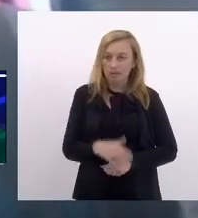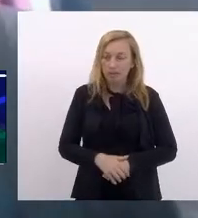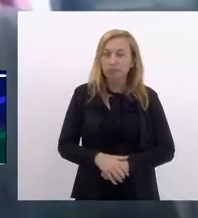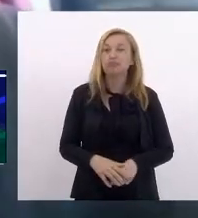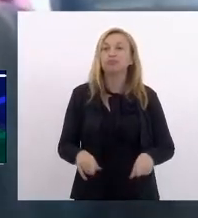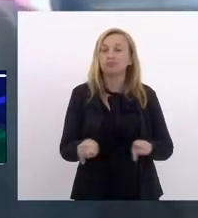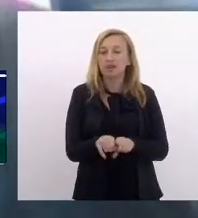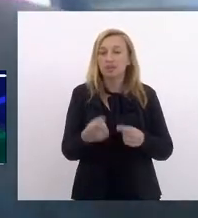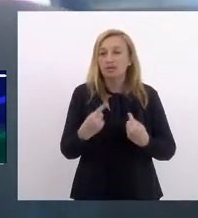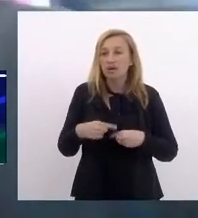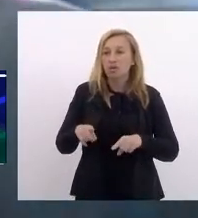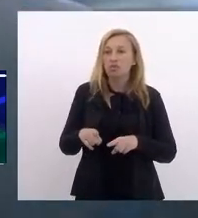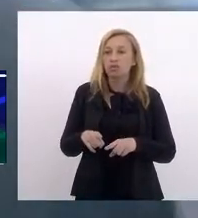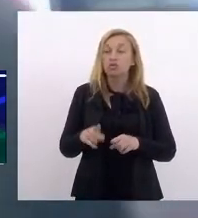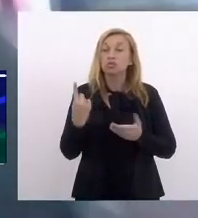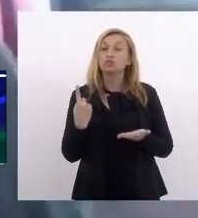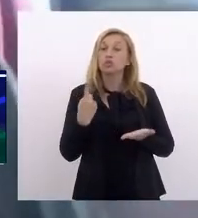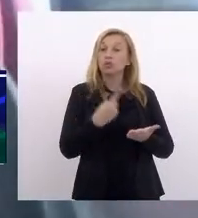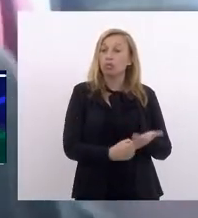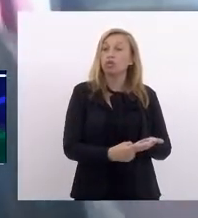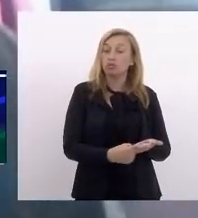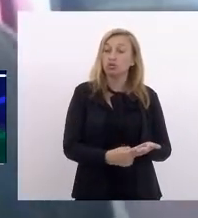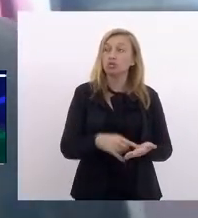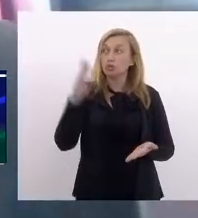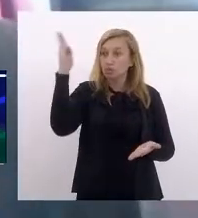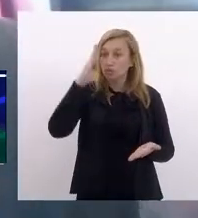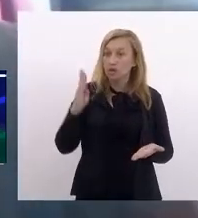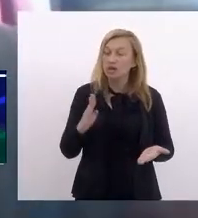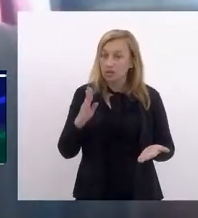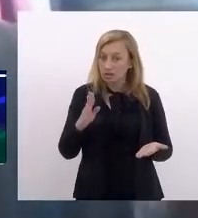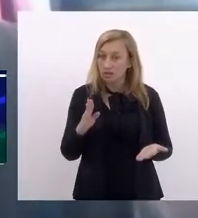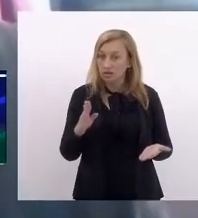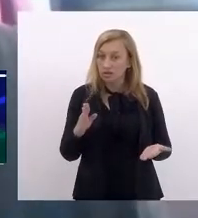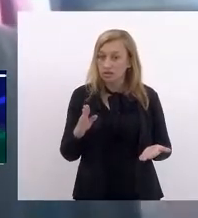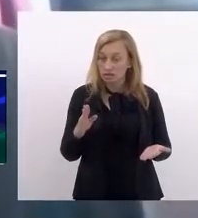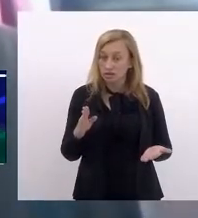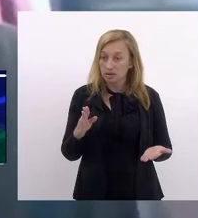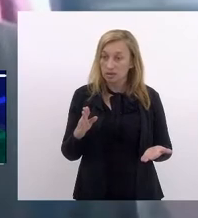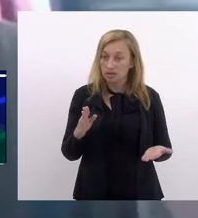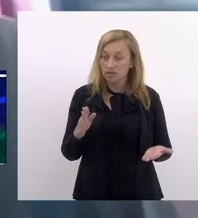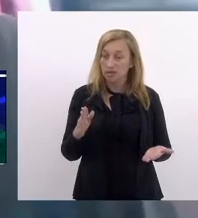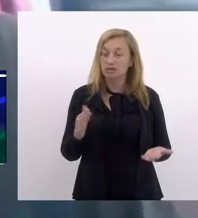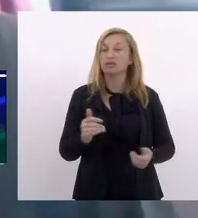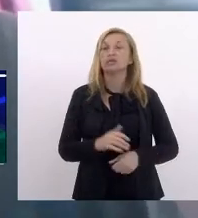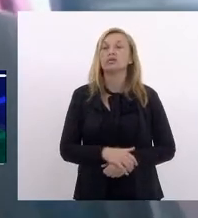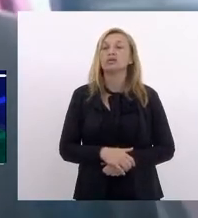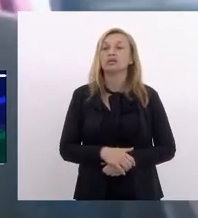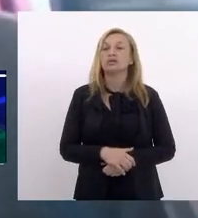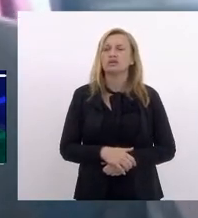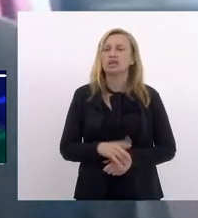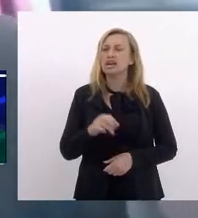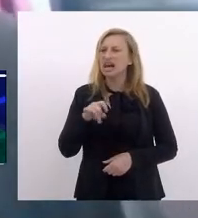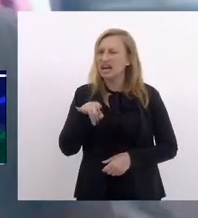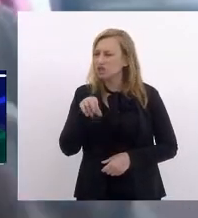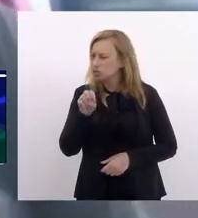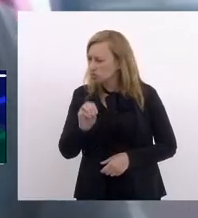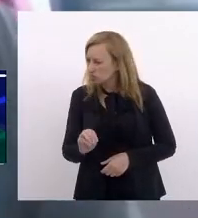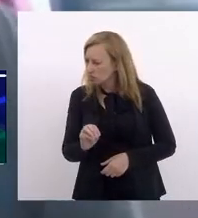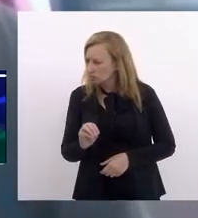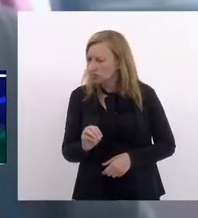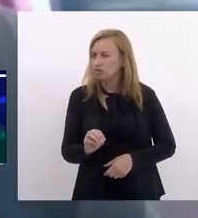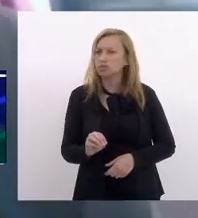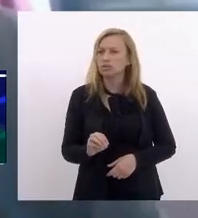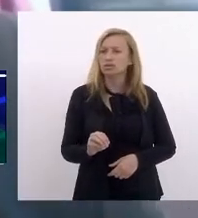vai contra os compromissos que o Brasil assinou, sabe-se lá como, em Glasgow. Eu